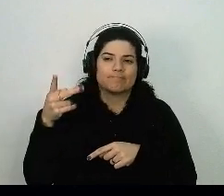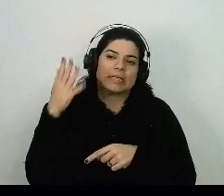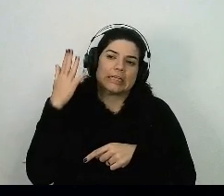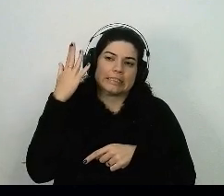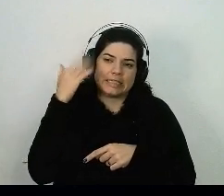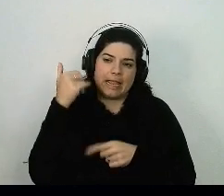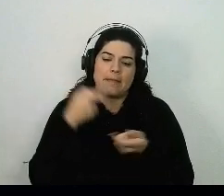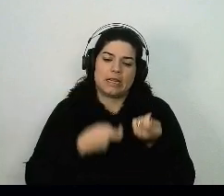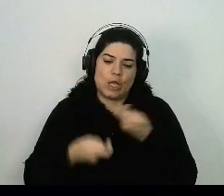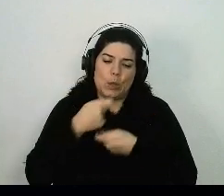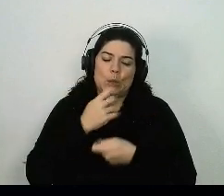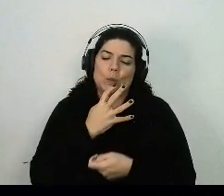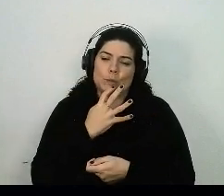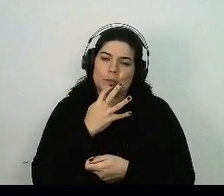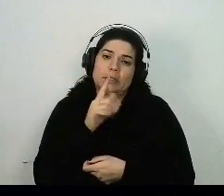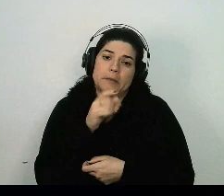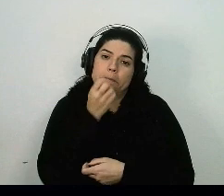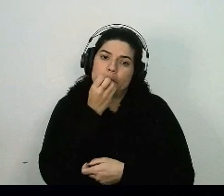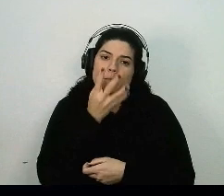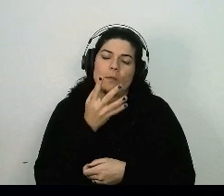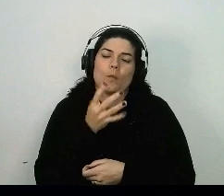Então, esse é um exemplo legal de co-design.